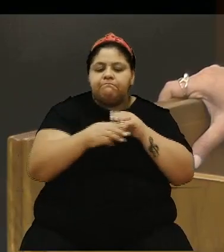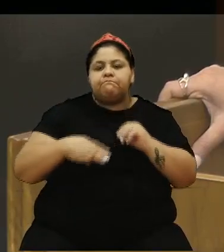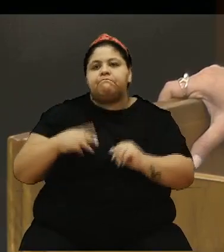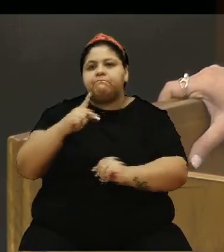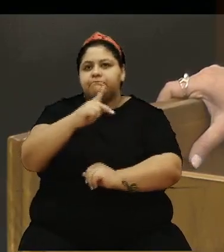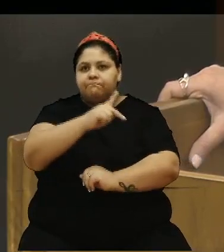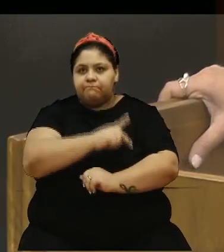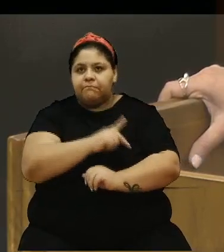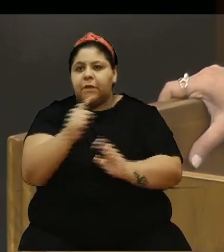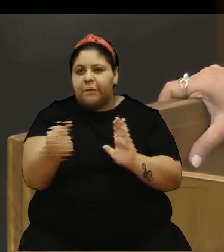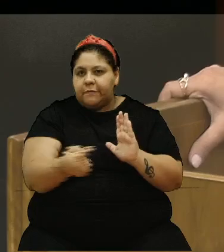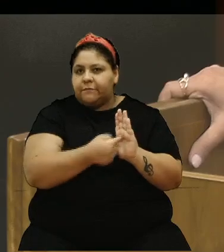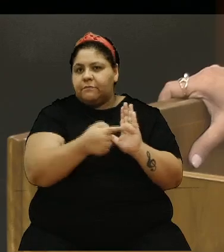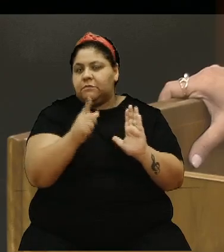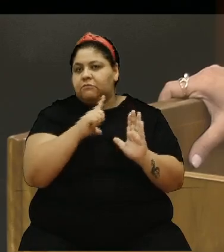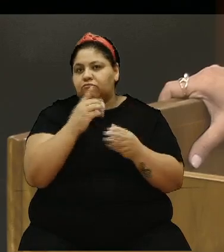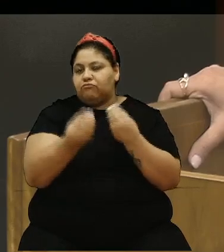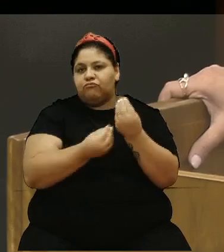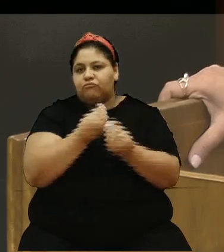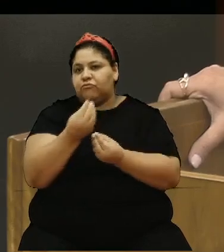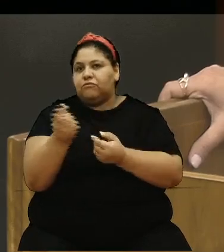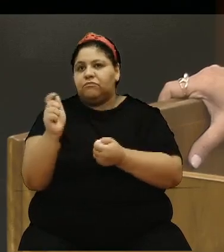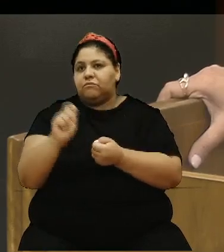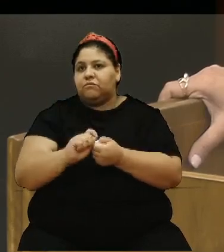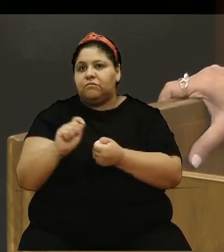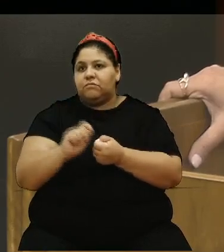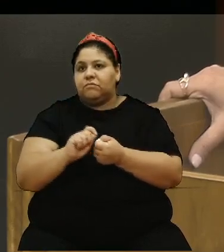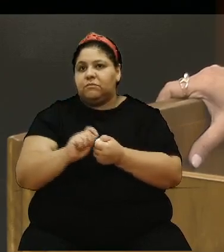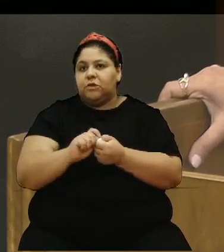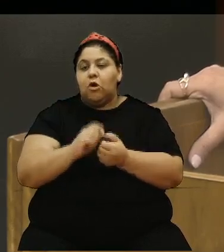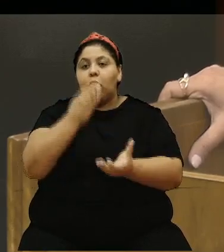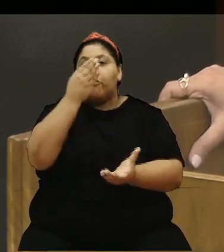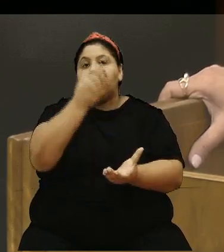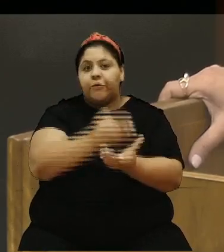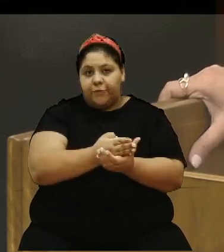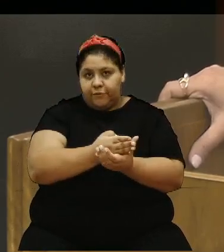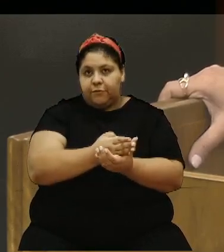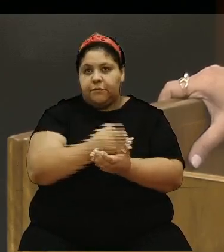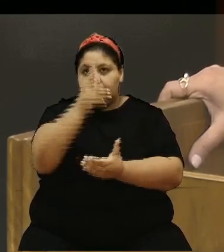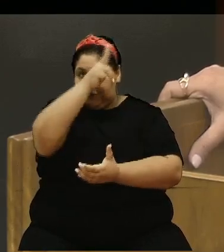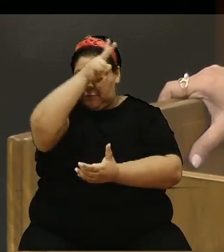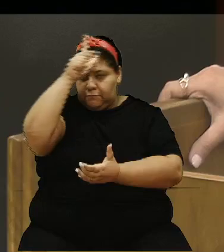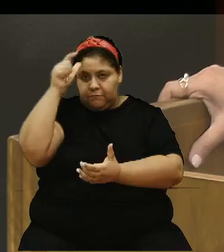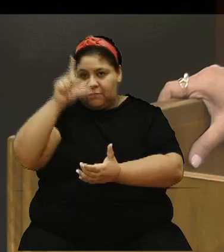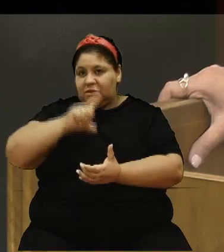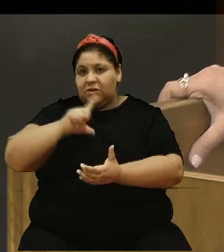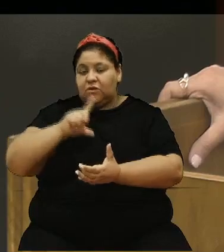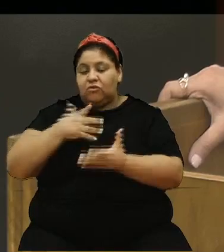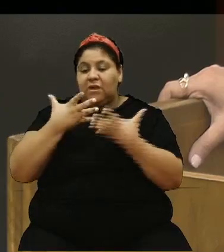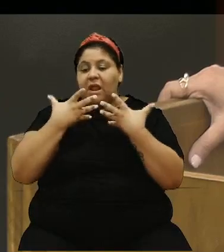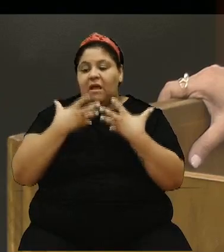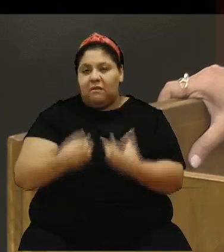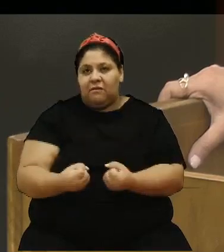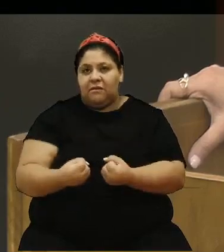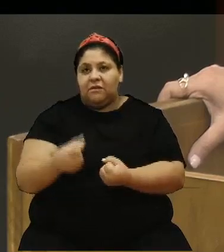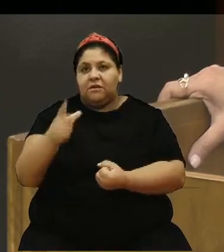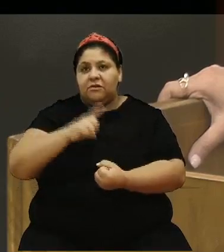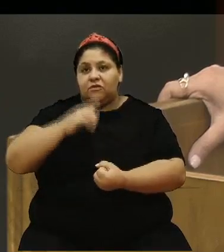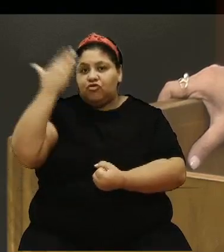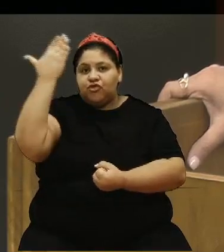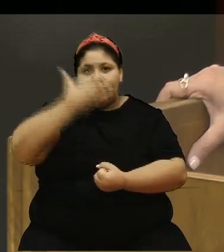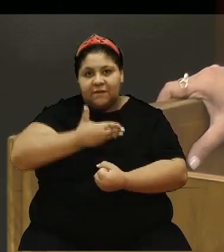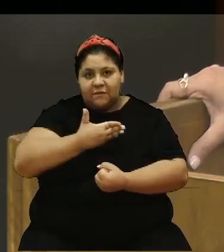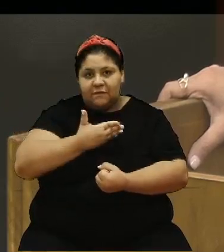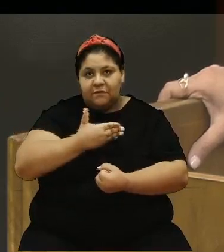a denúncia e não tinha sido feita a sindicância na prefeitura. Não teriam aceitado se não tivesse